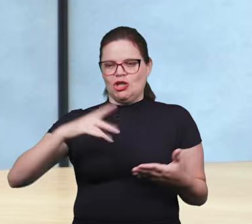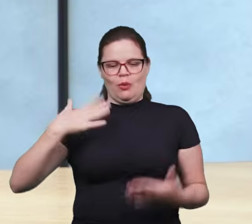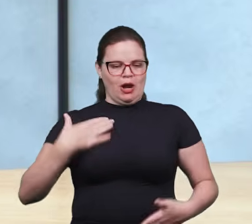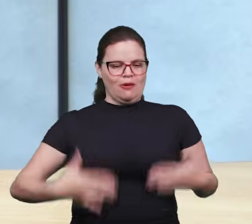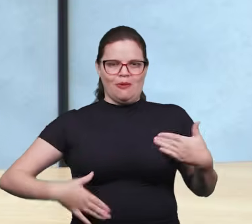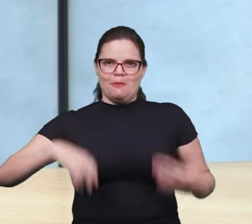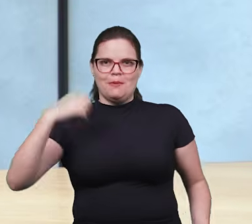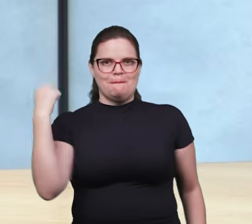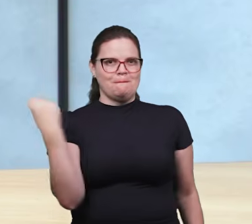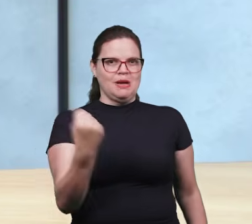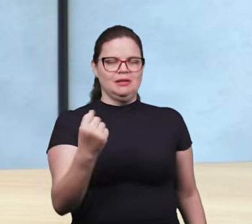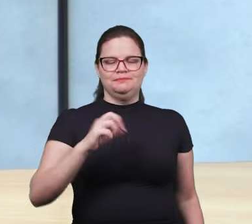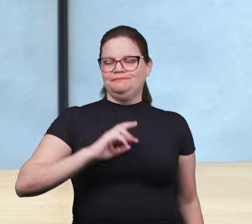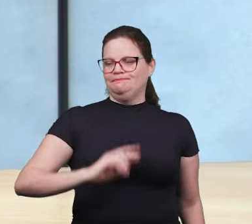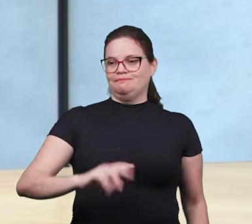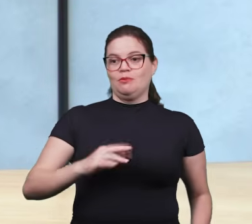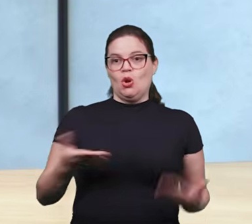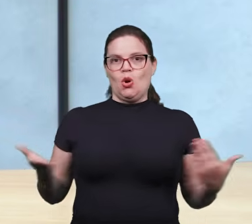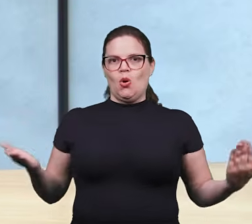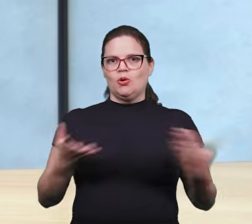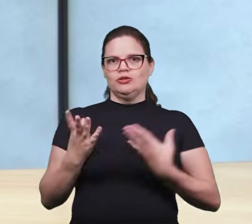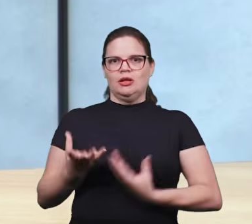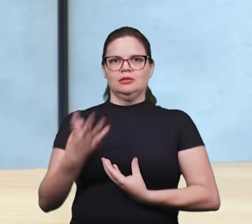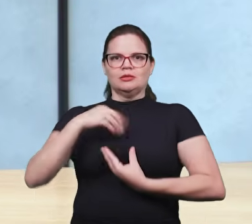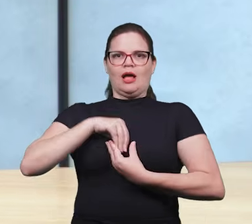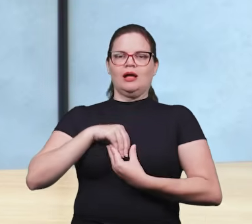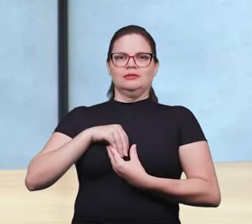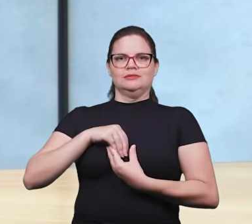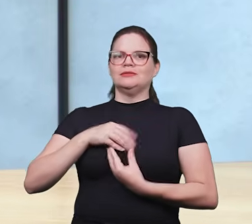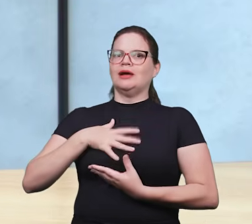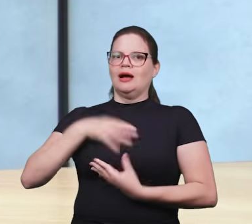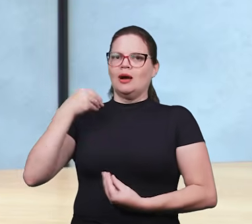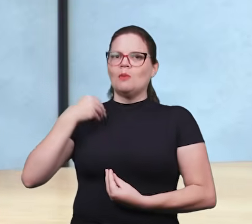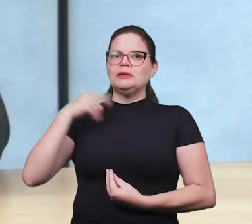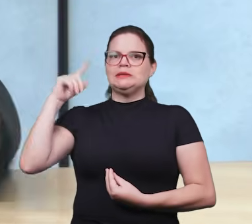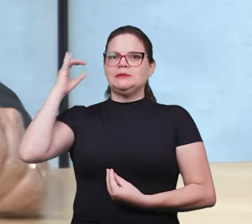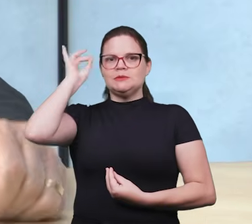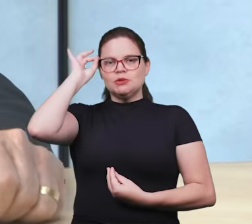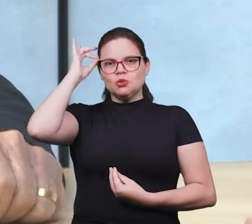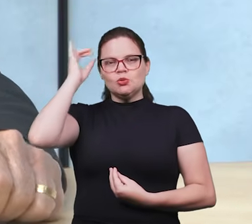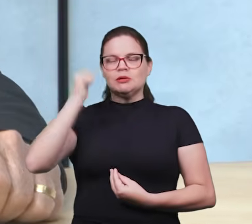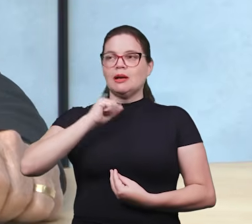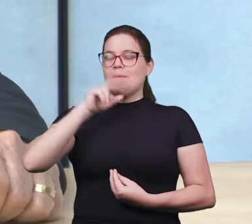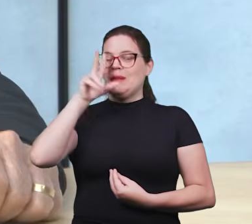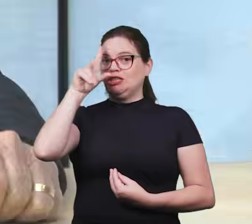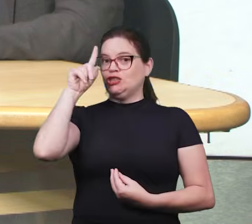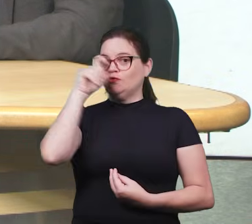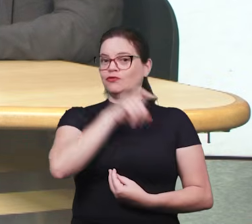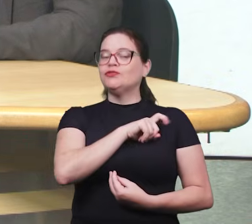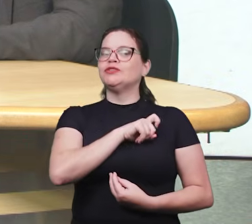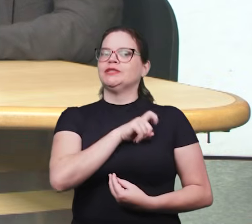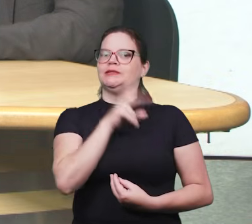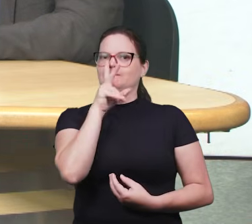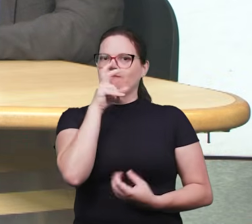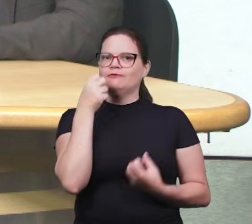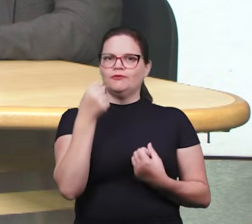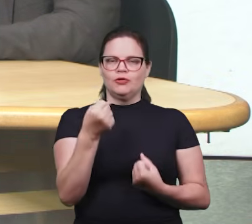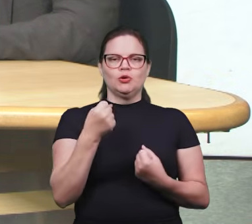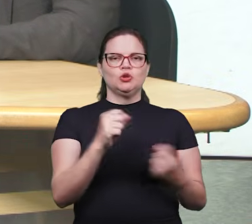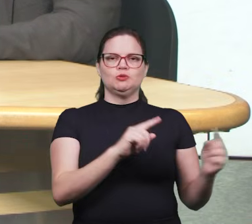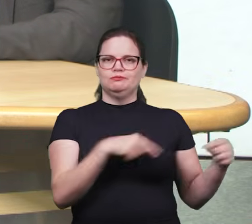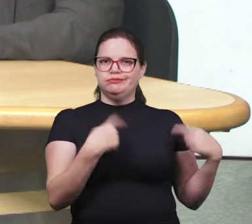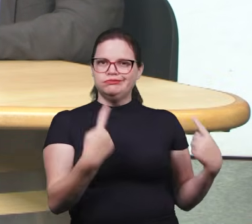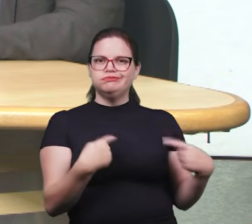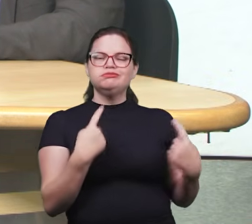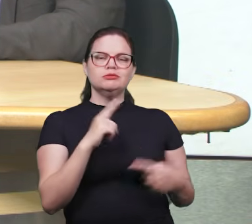por isso, ali profeticamente está mostrando que era dura coisa que ele tinha pedido. Pastor Luiz, agora lendo a palavra,